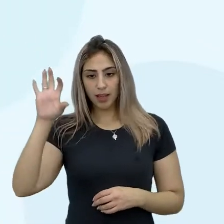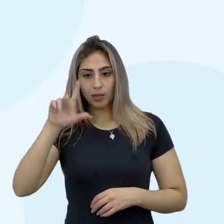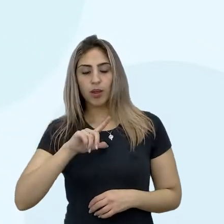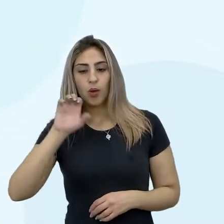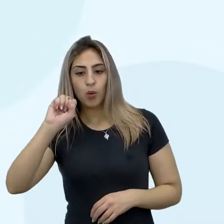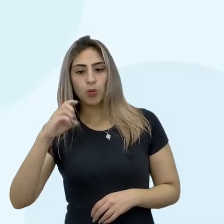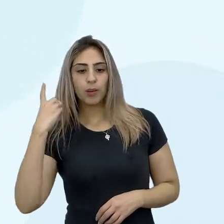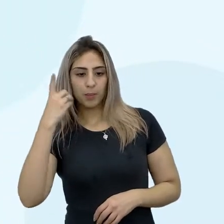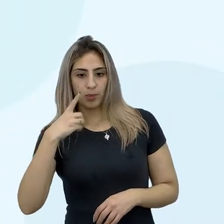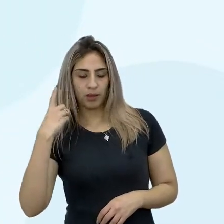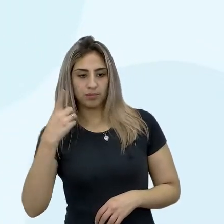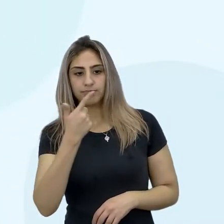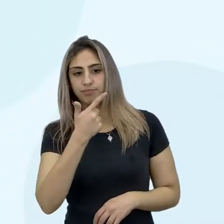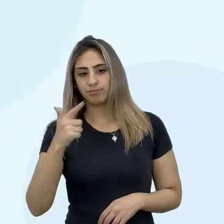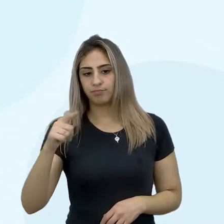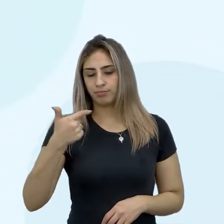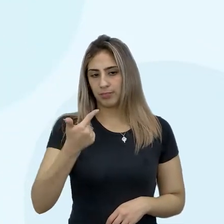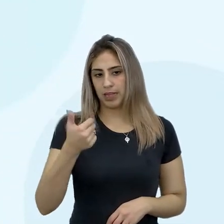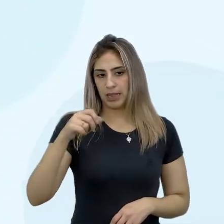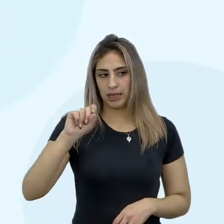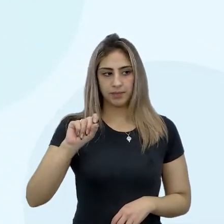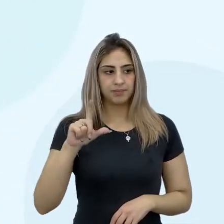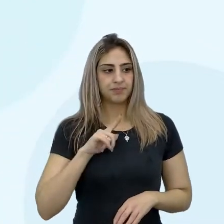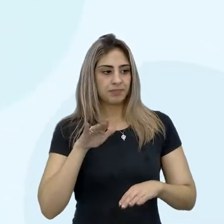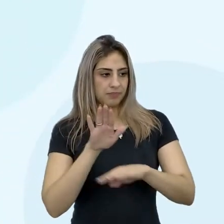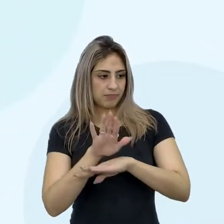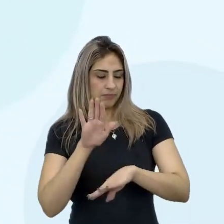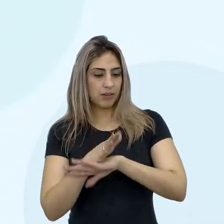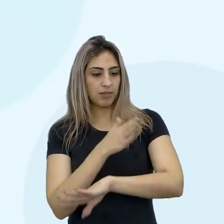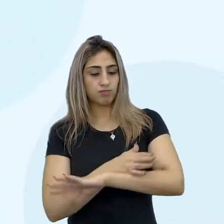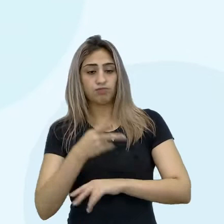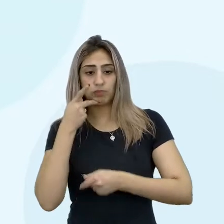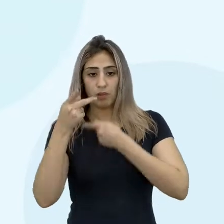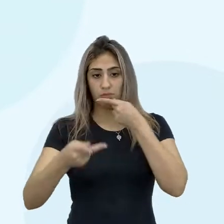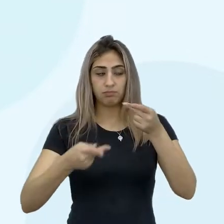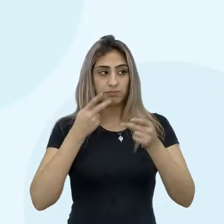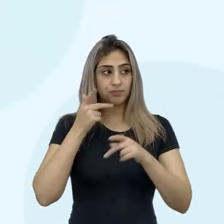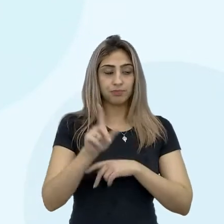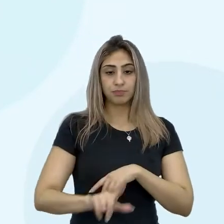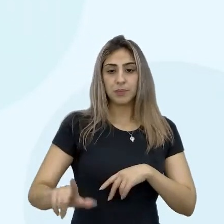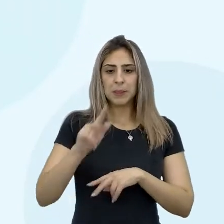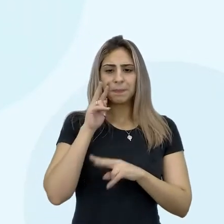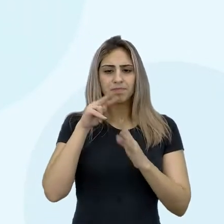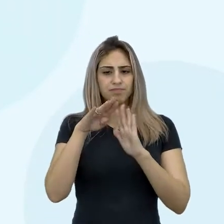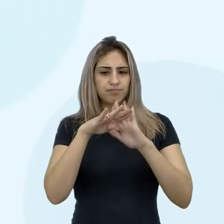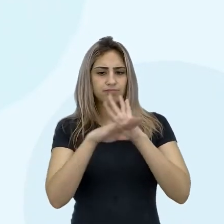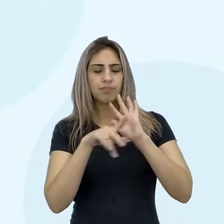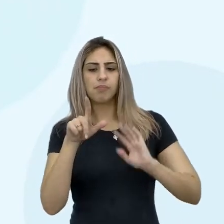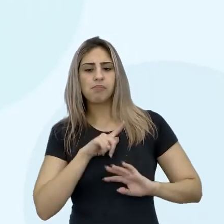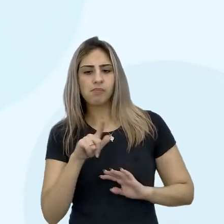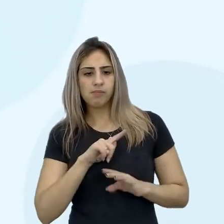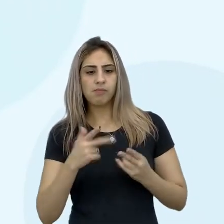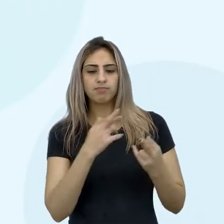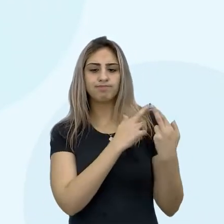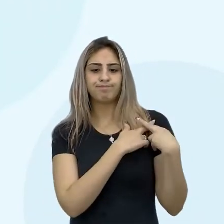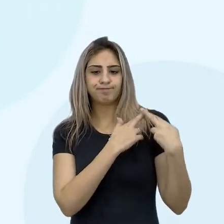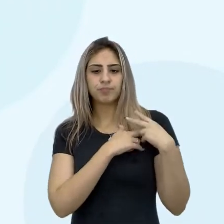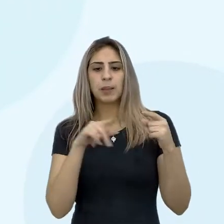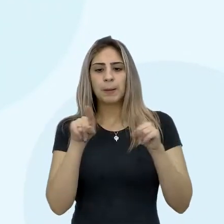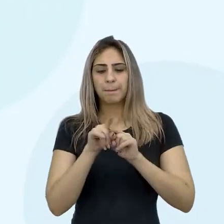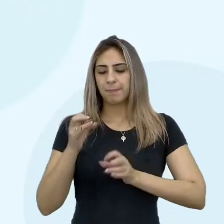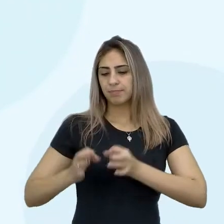tá certo? Além das atribuições mencionadas, legislar e fiscalizar, o senador tem a responsabilidade de